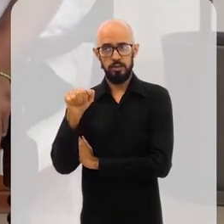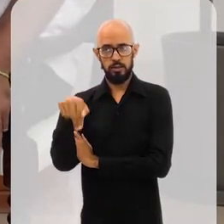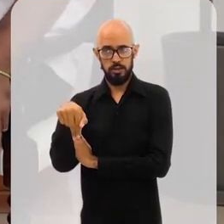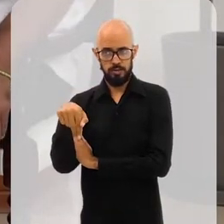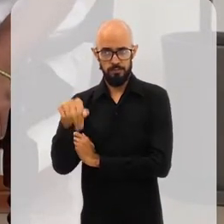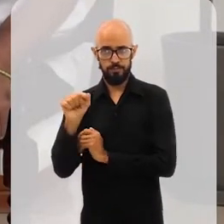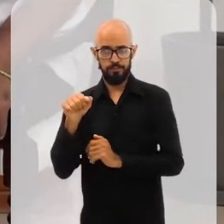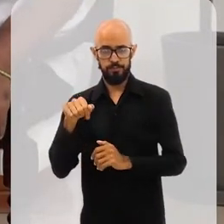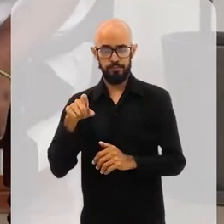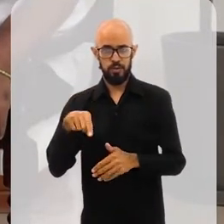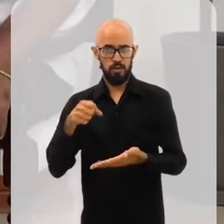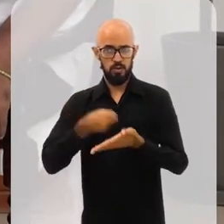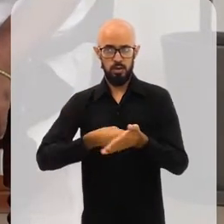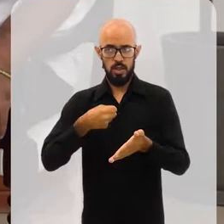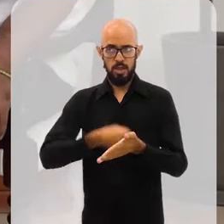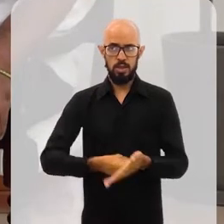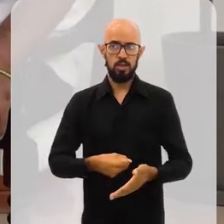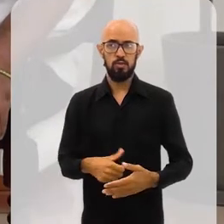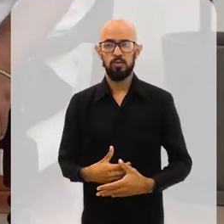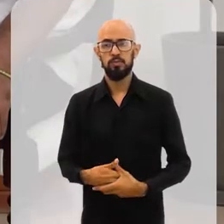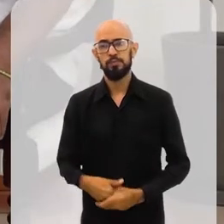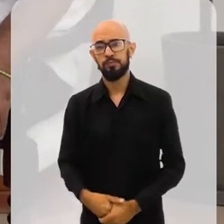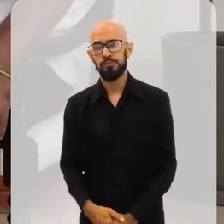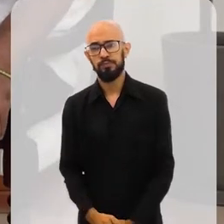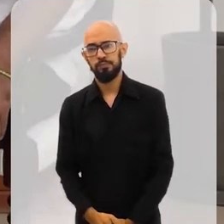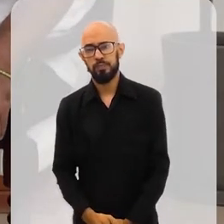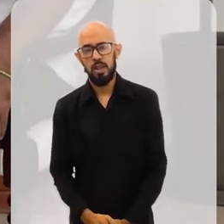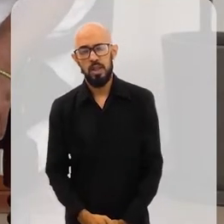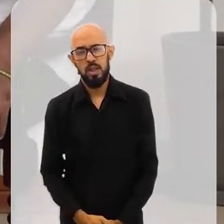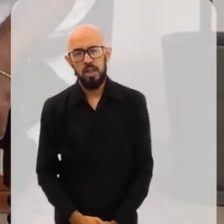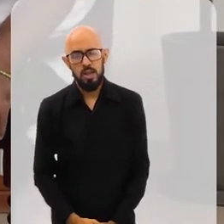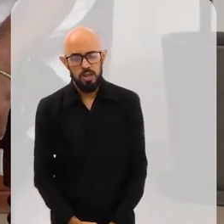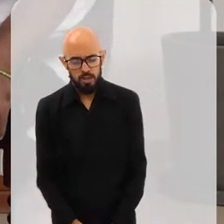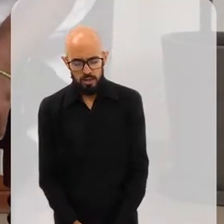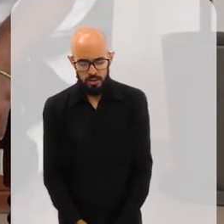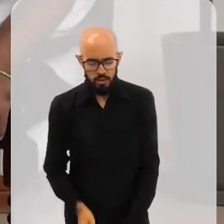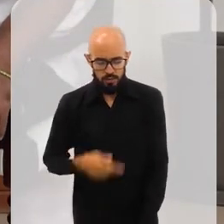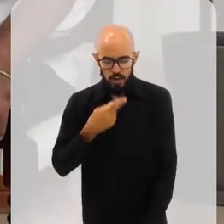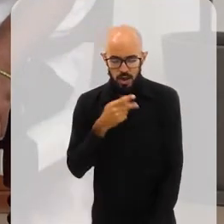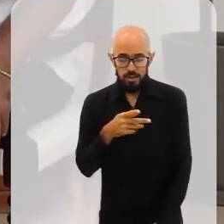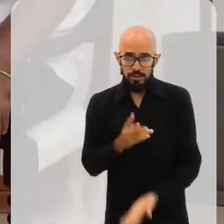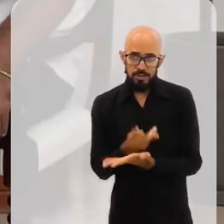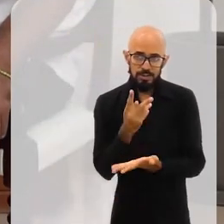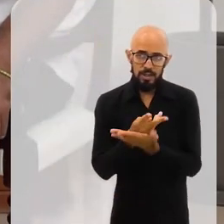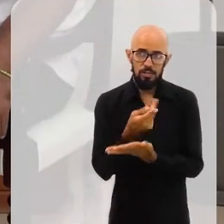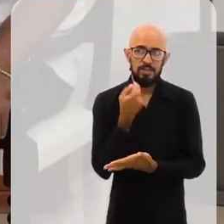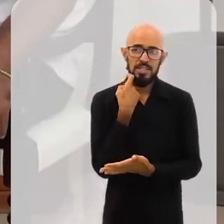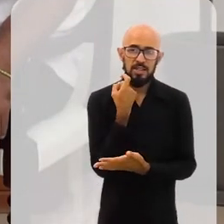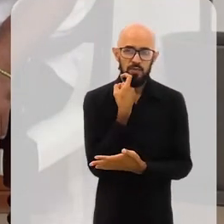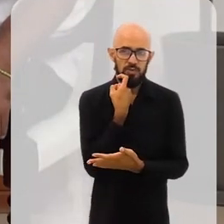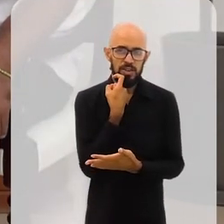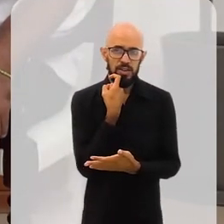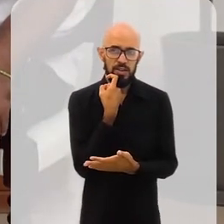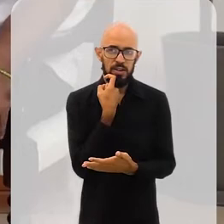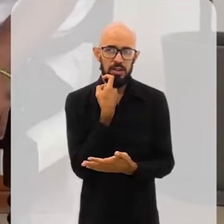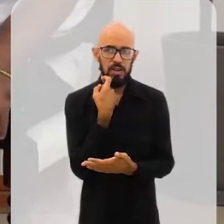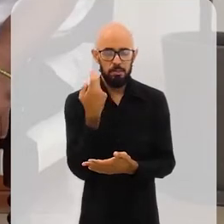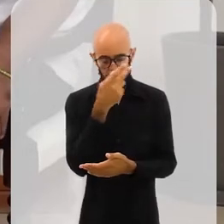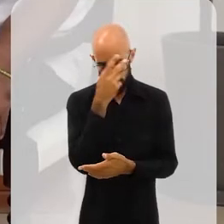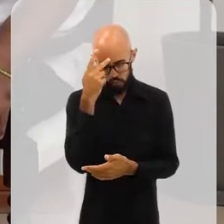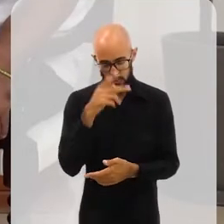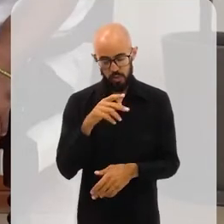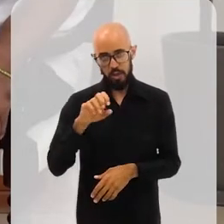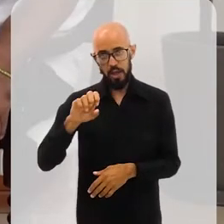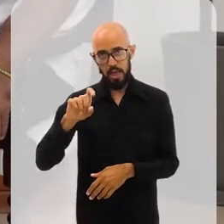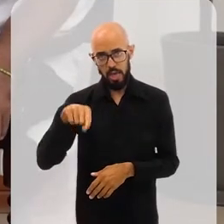que era. guerreiro. Certo. Que dizem que toda sexta-feira a pessoa está no oito, né? No... Dizem, né? É, Tem essa dizem que